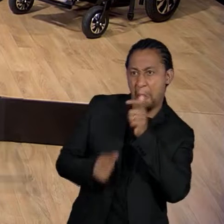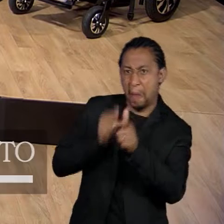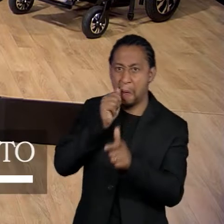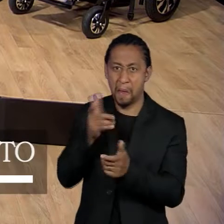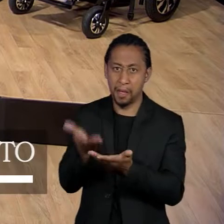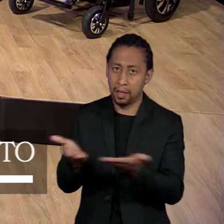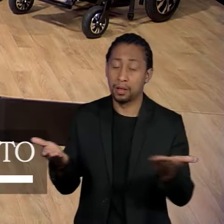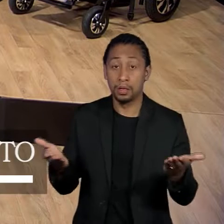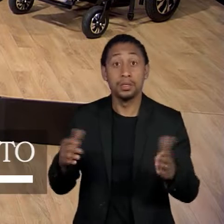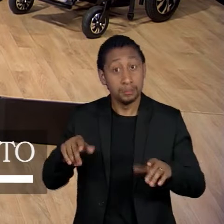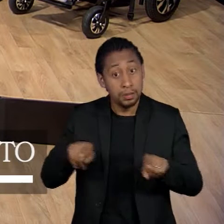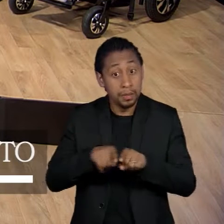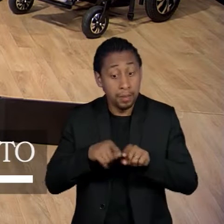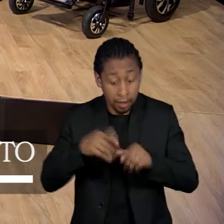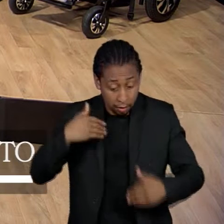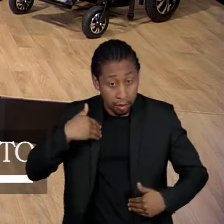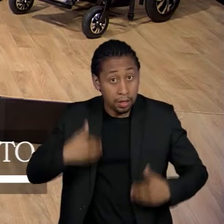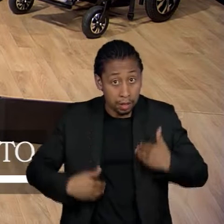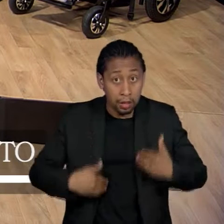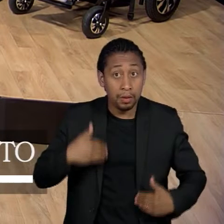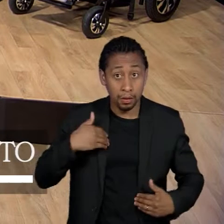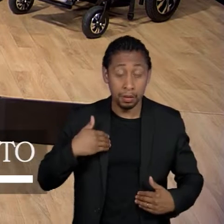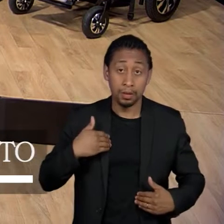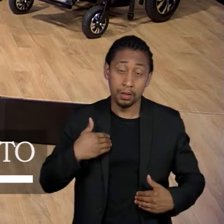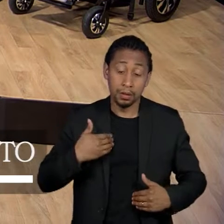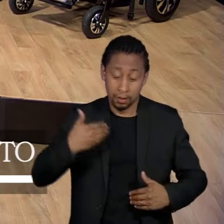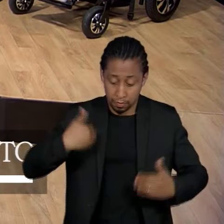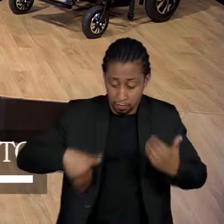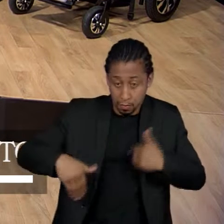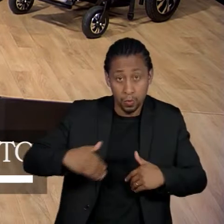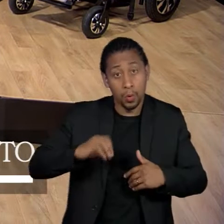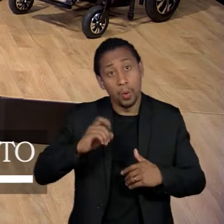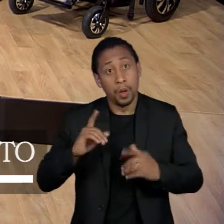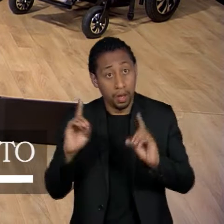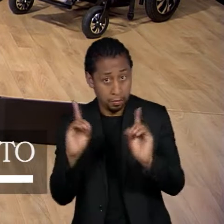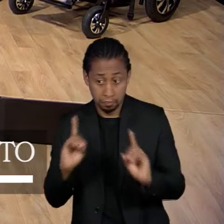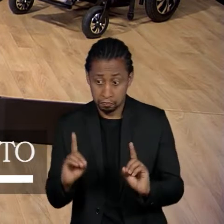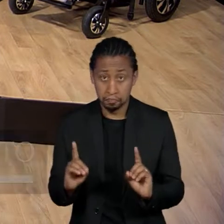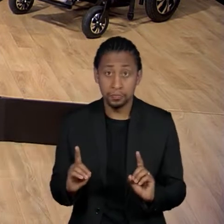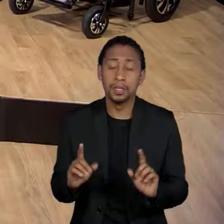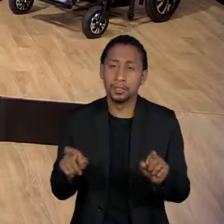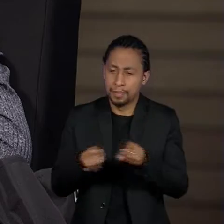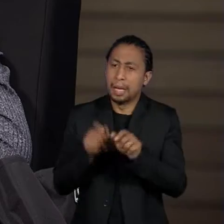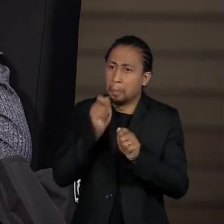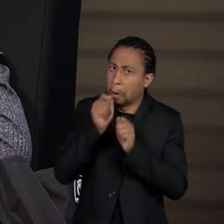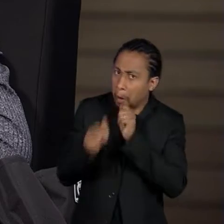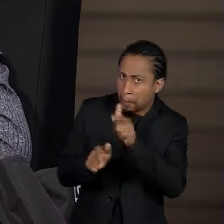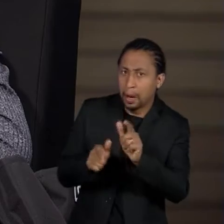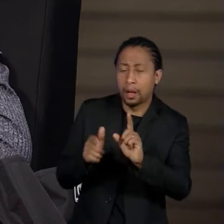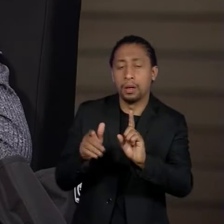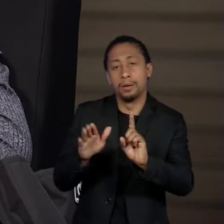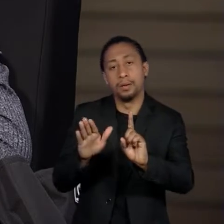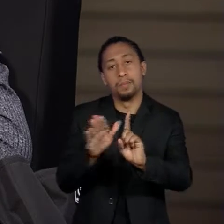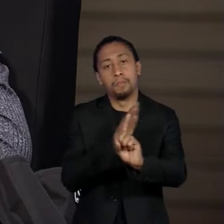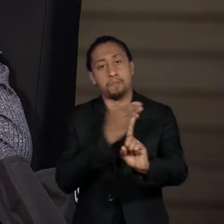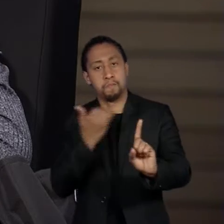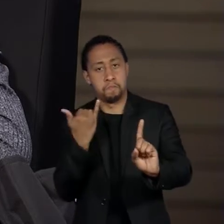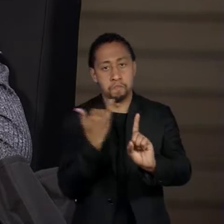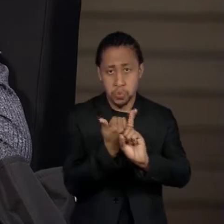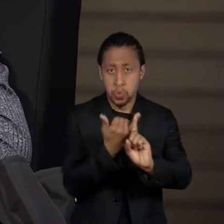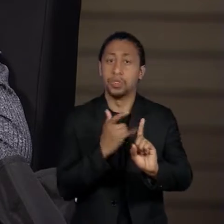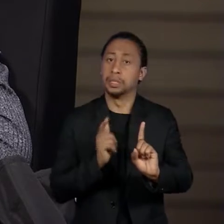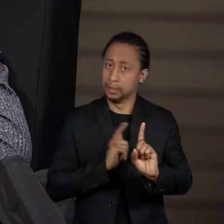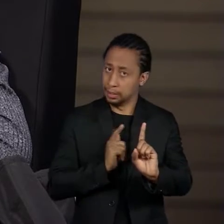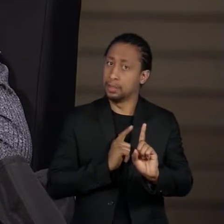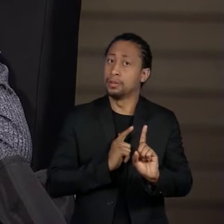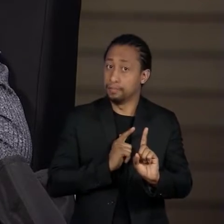Deficiências físicas são também base para bullying, para falar